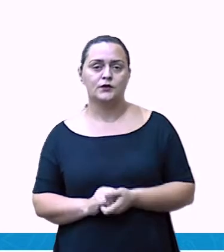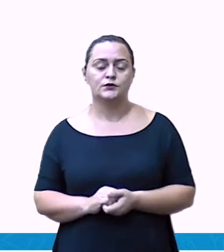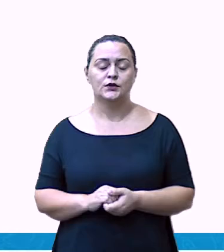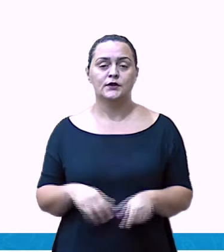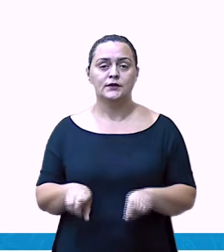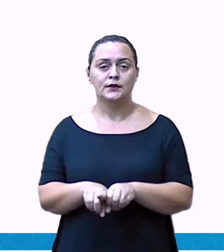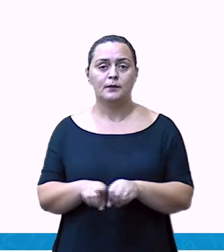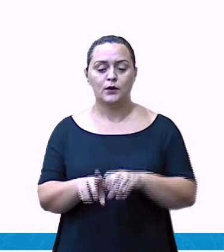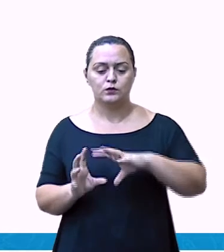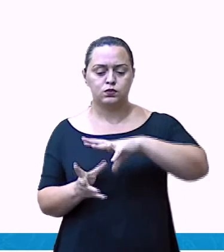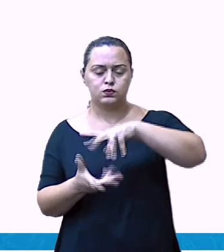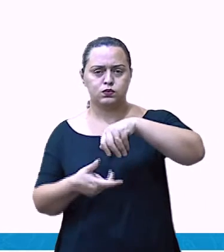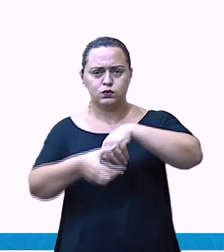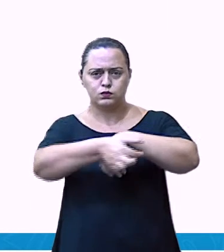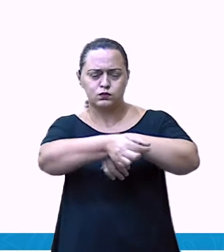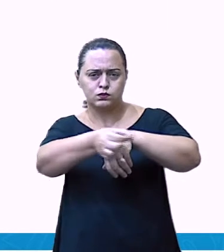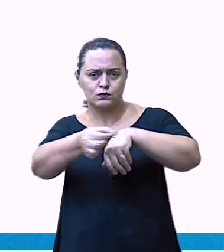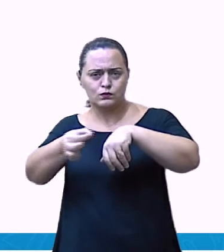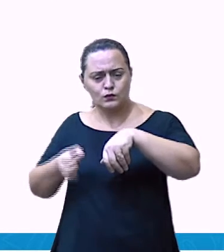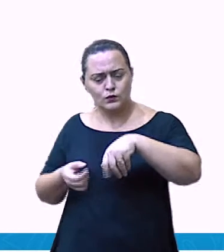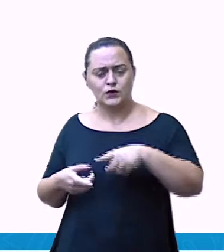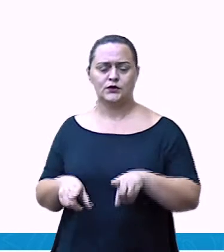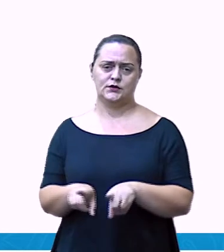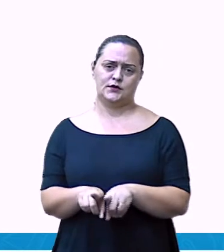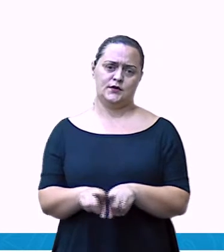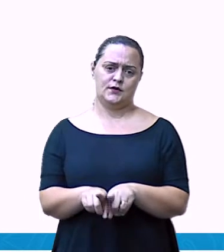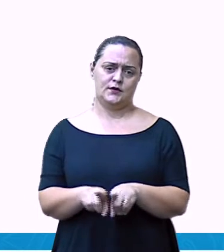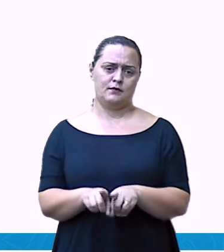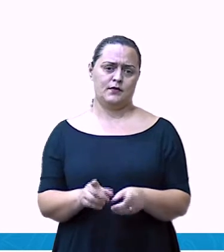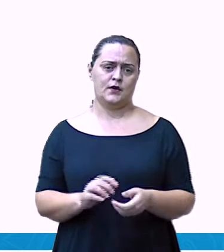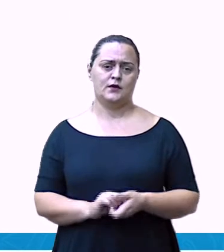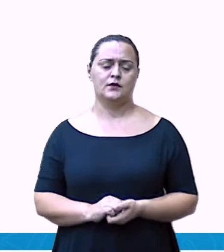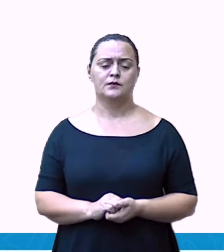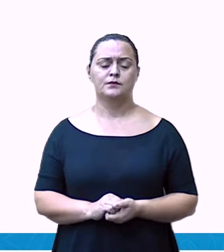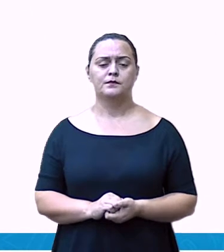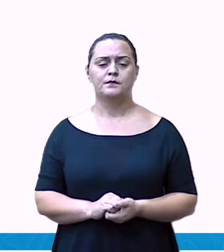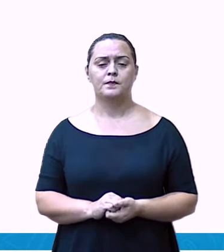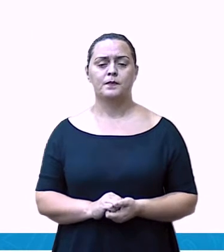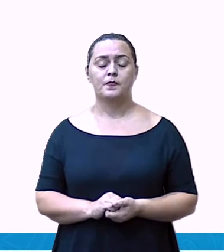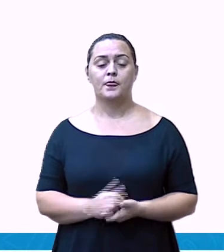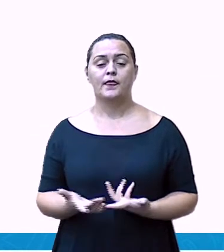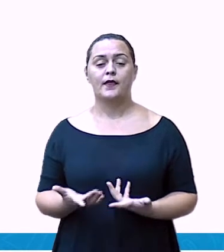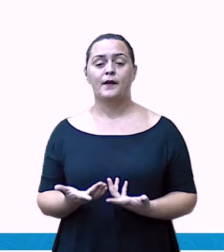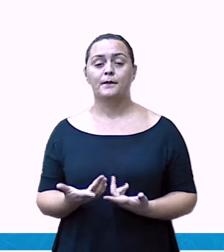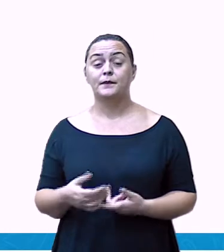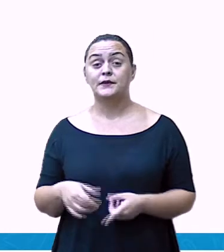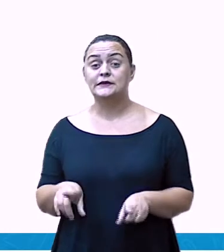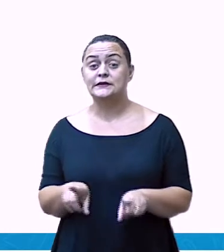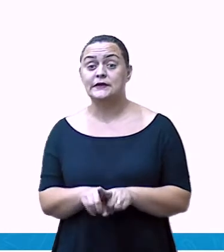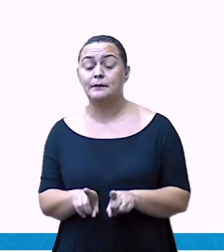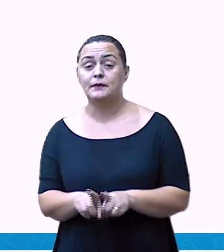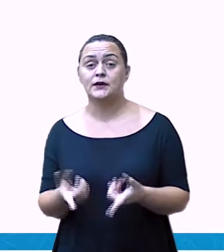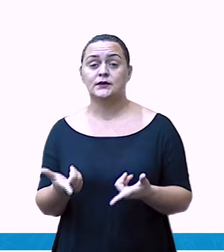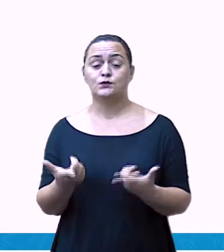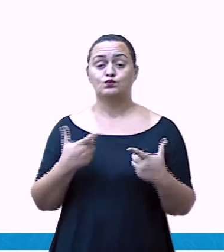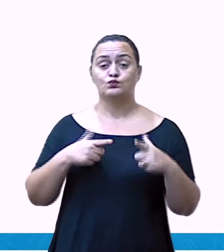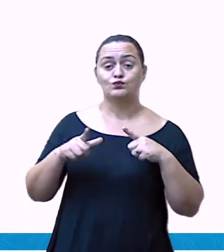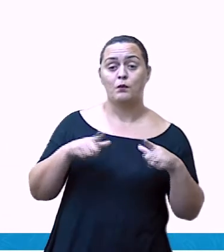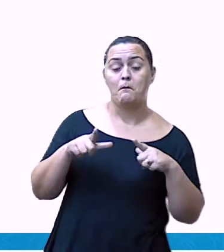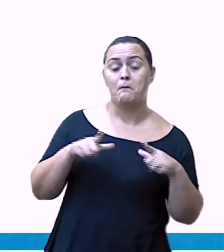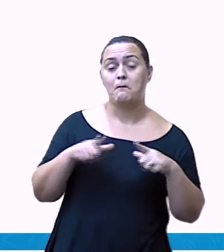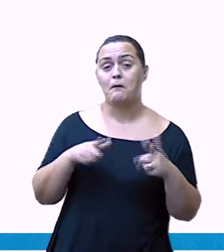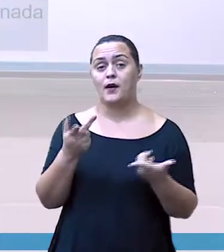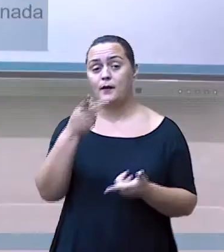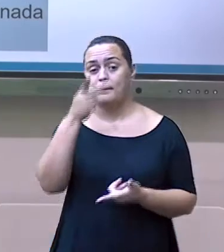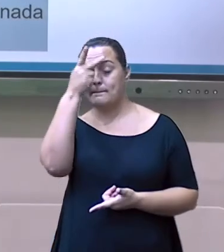continentalidade. As atividades humanas, a presença de determinada